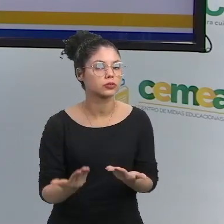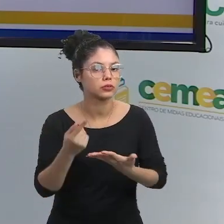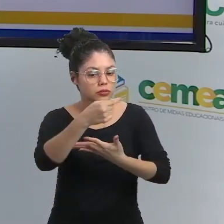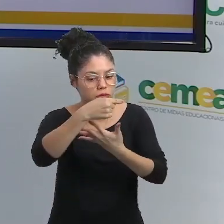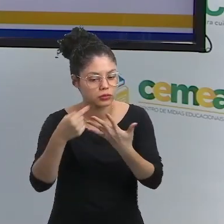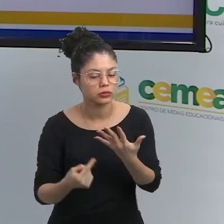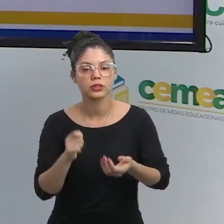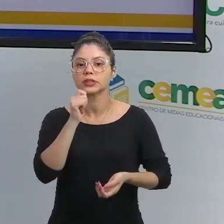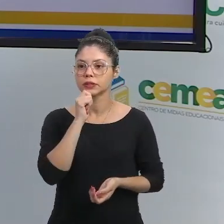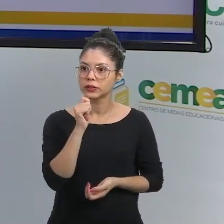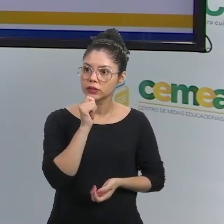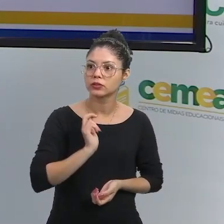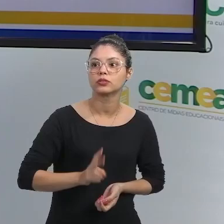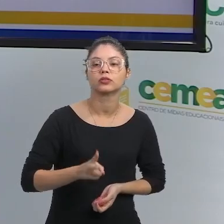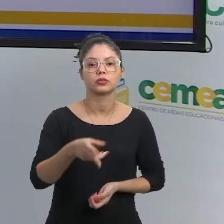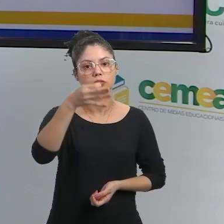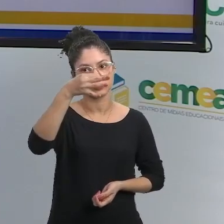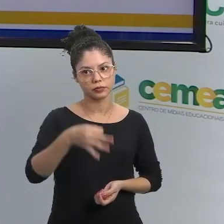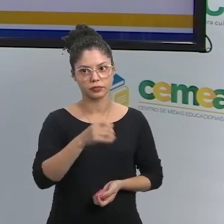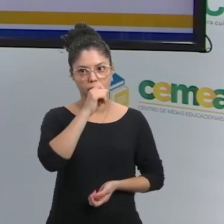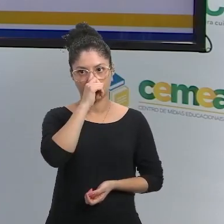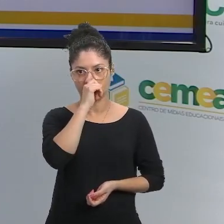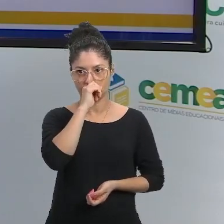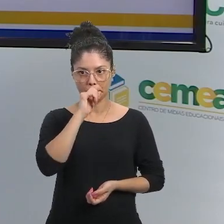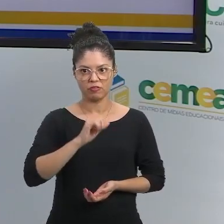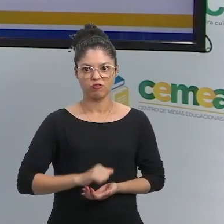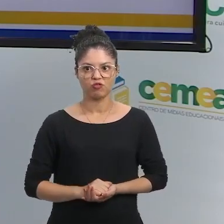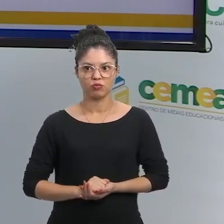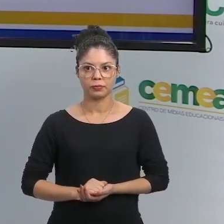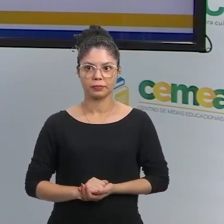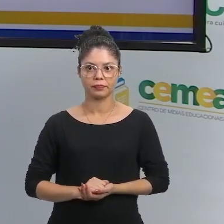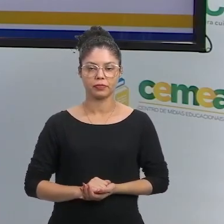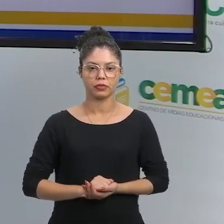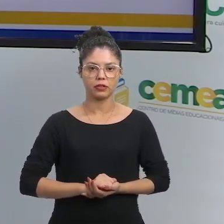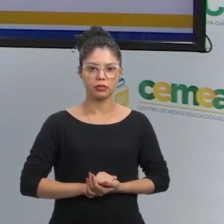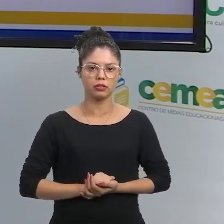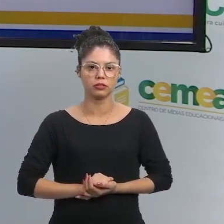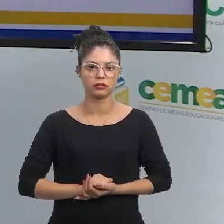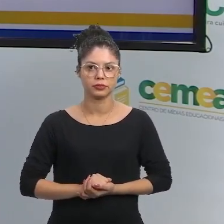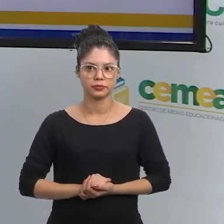deles ainda permanece correto? Então, vamos lá relembrar os 5.